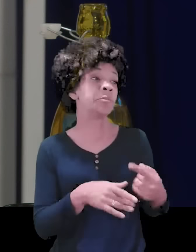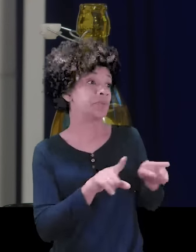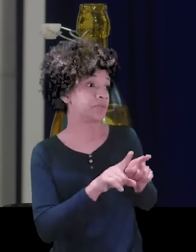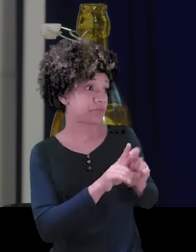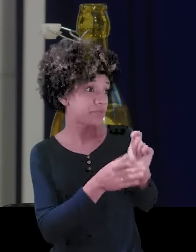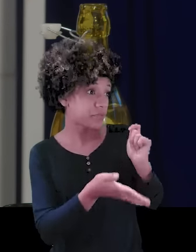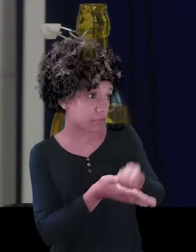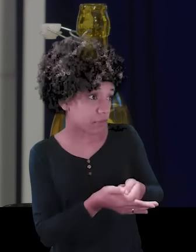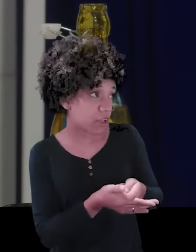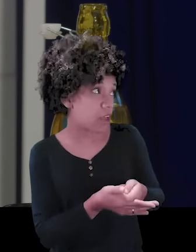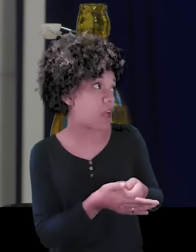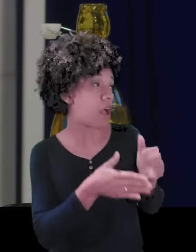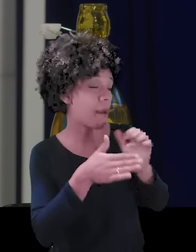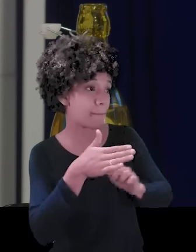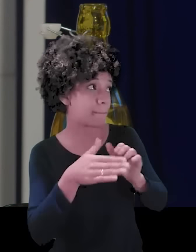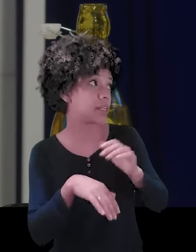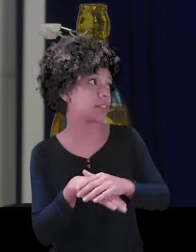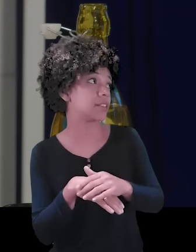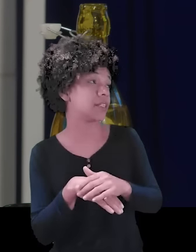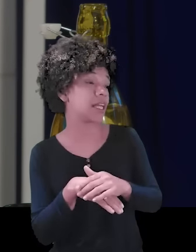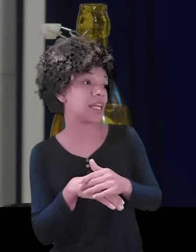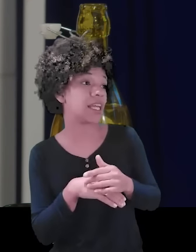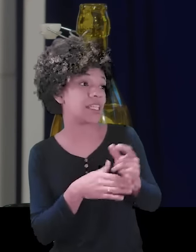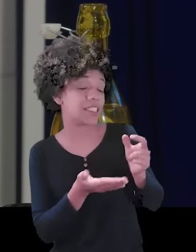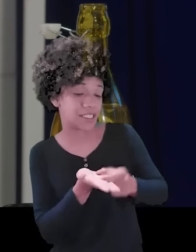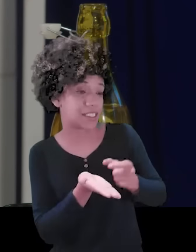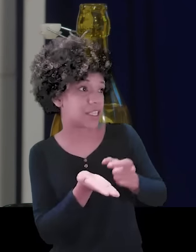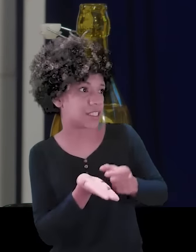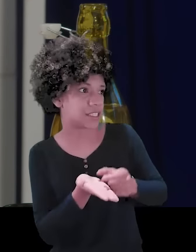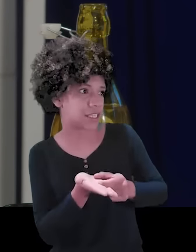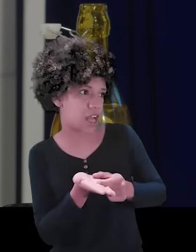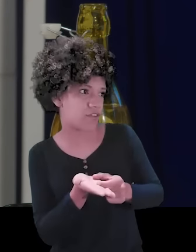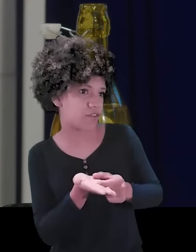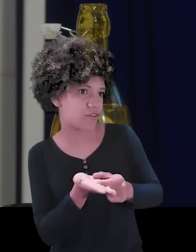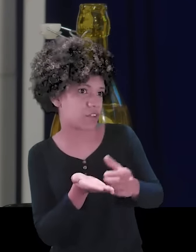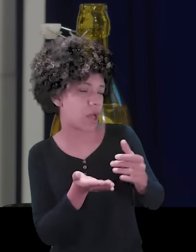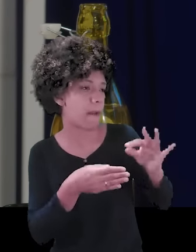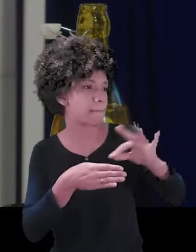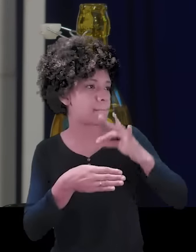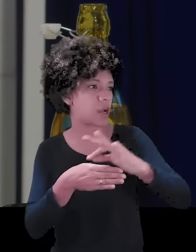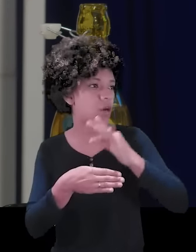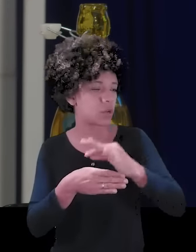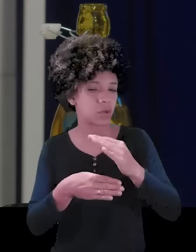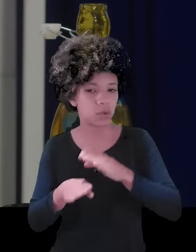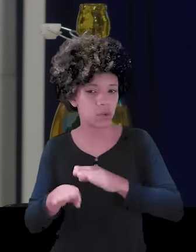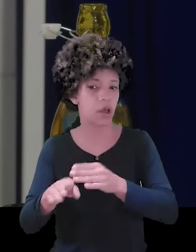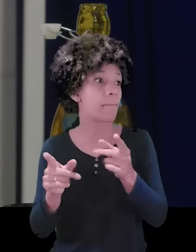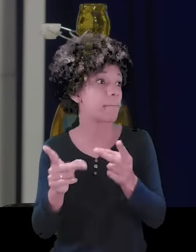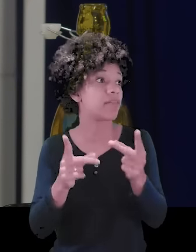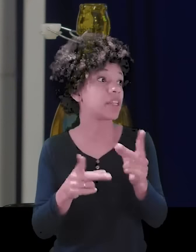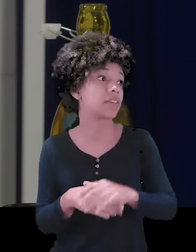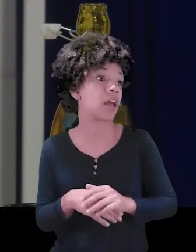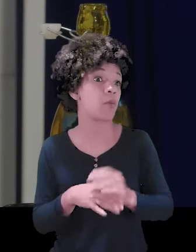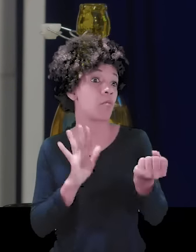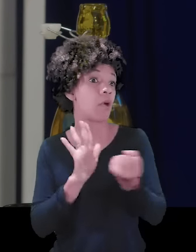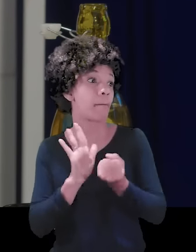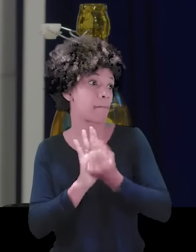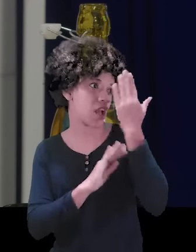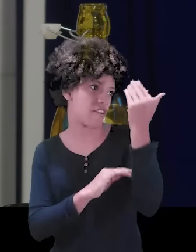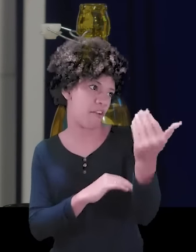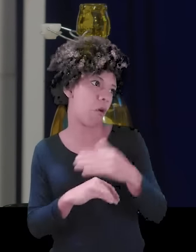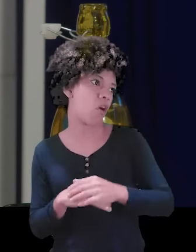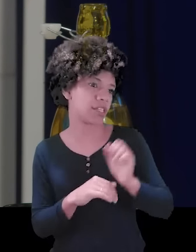você paga aquela empresa tá pagando centavos para ela costurar aquilo para você vender para uma grife